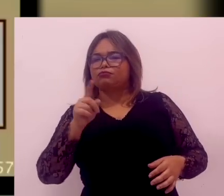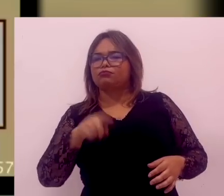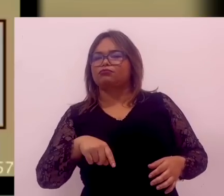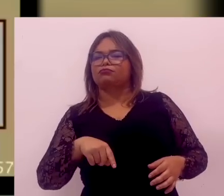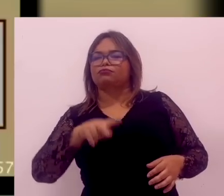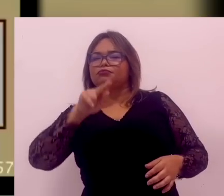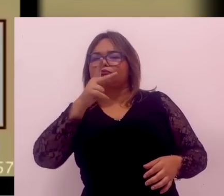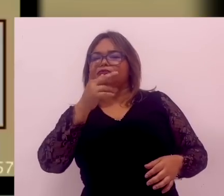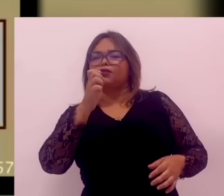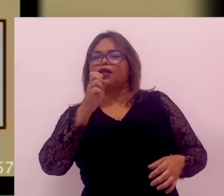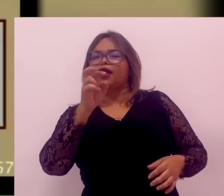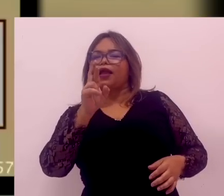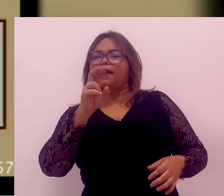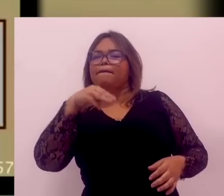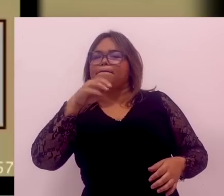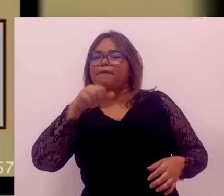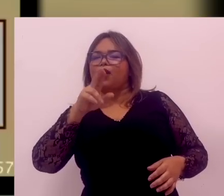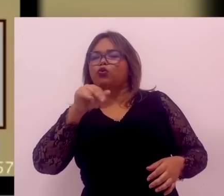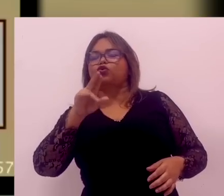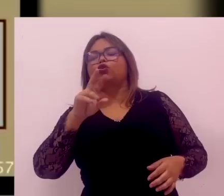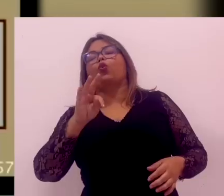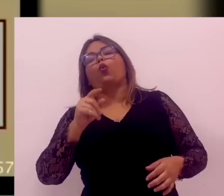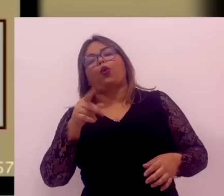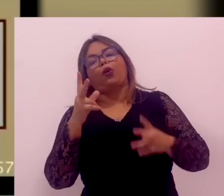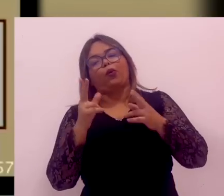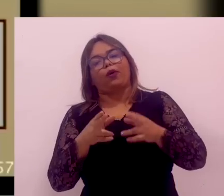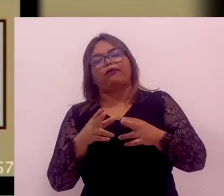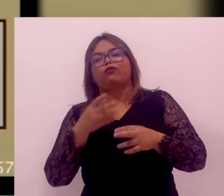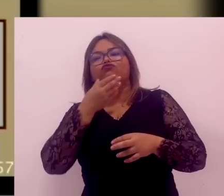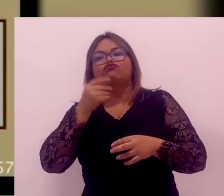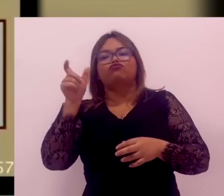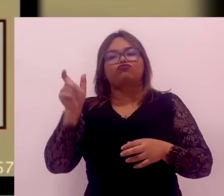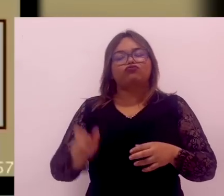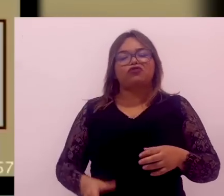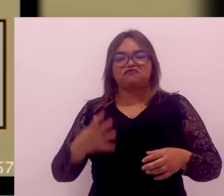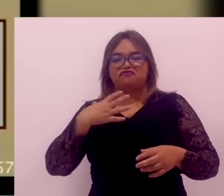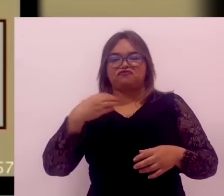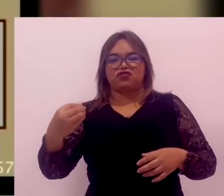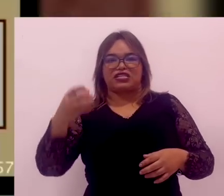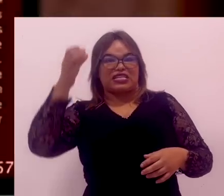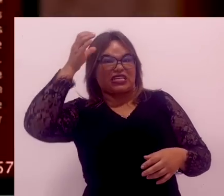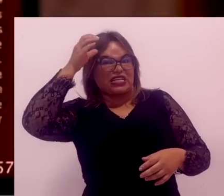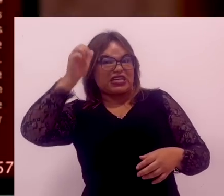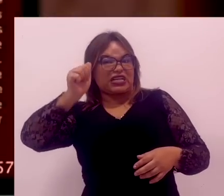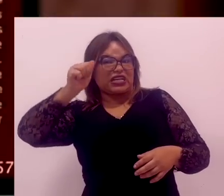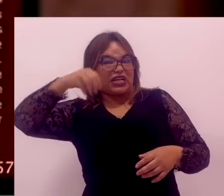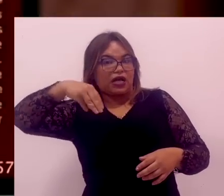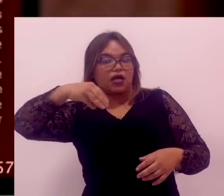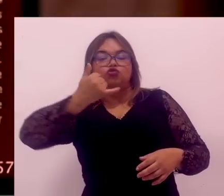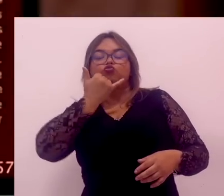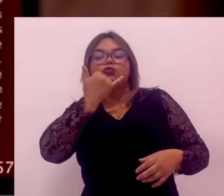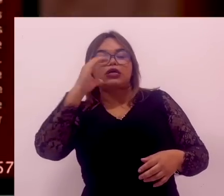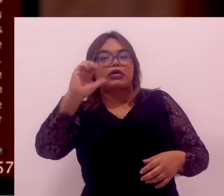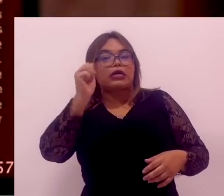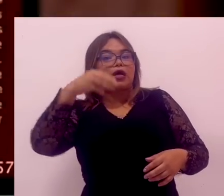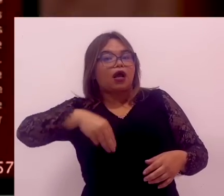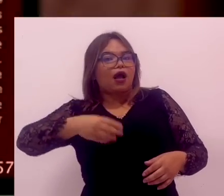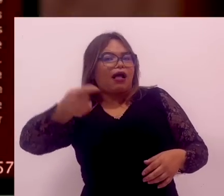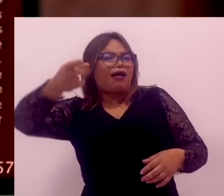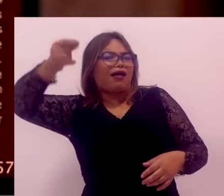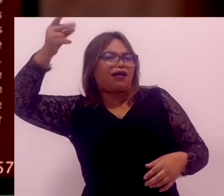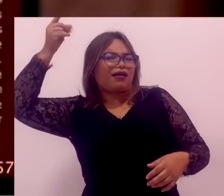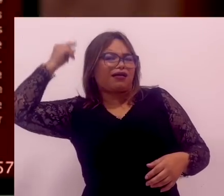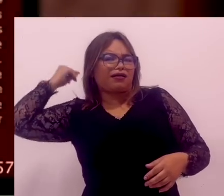dos detalhes. Aqui temos Júpiter, Marte e Mercúrio, símbolos que representam divindades. Morais e Dogma,